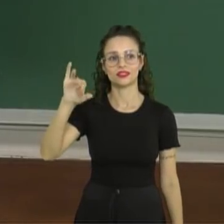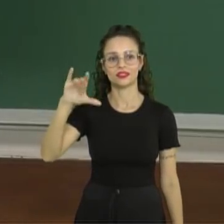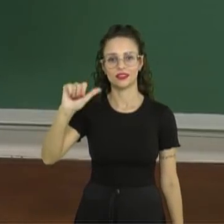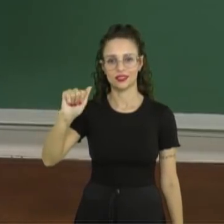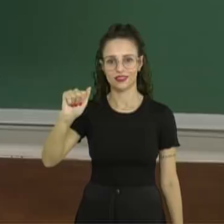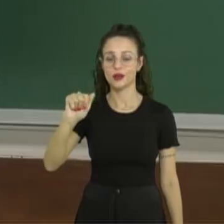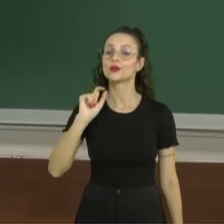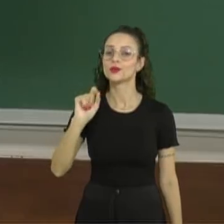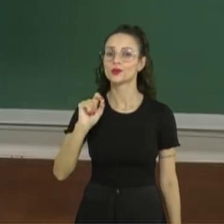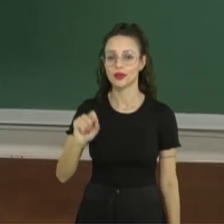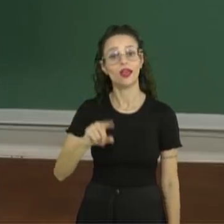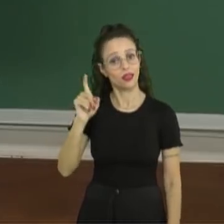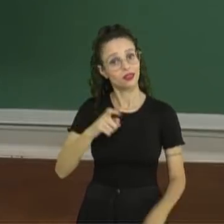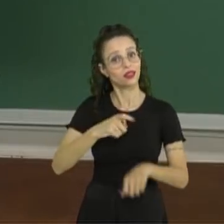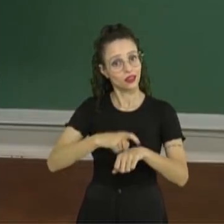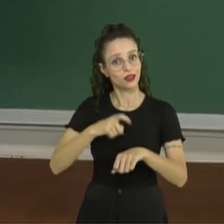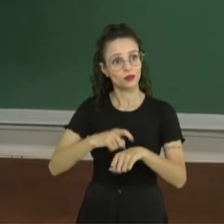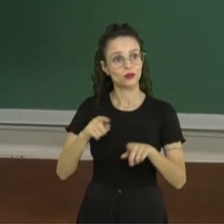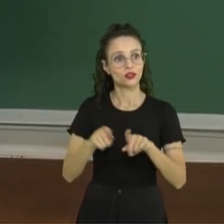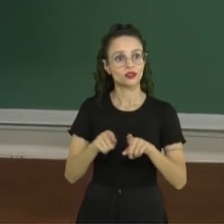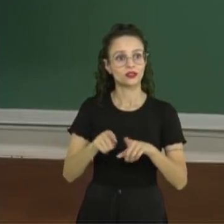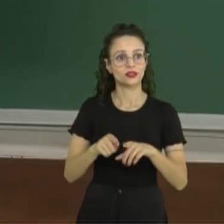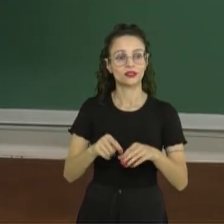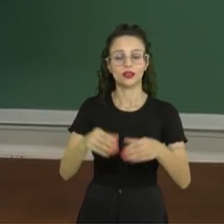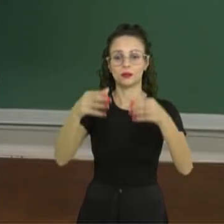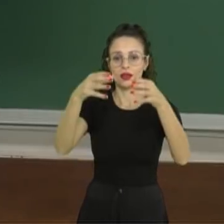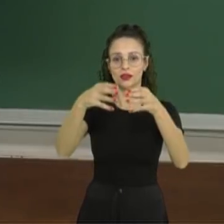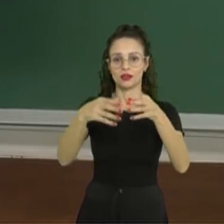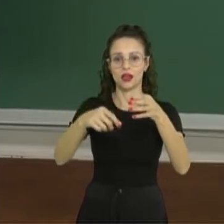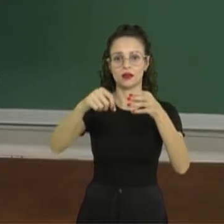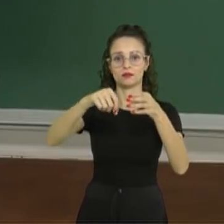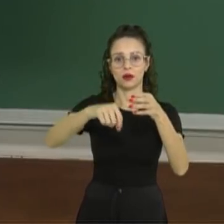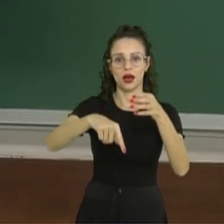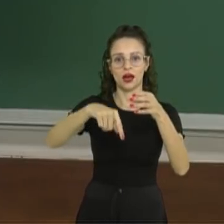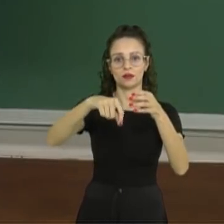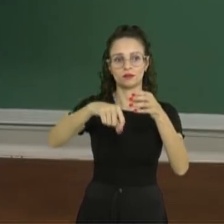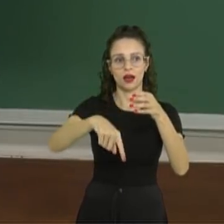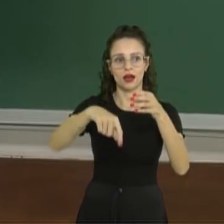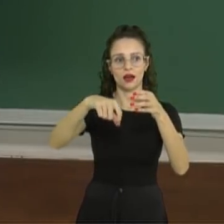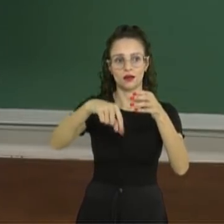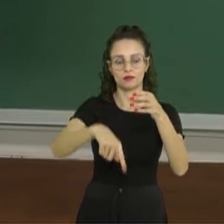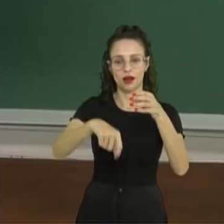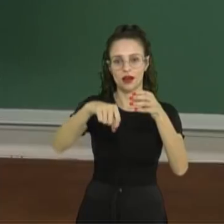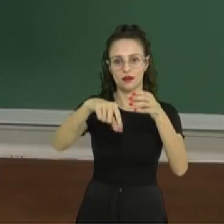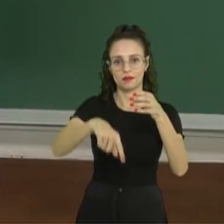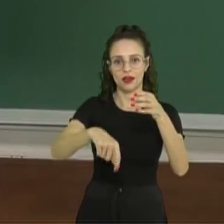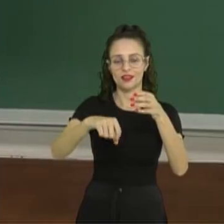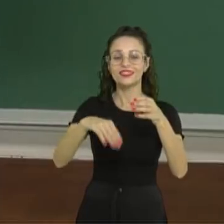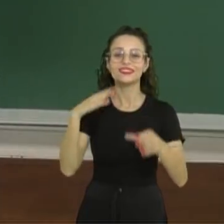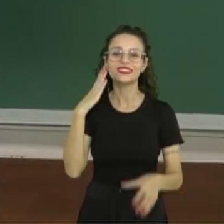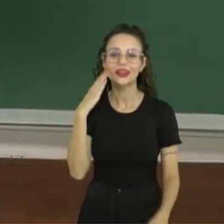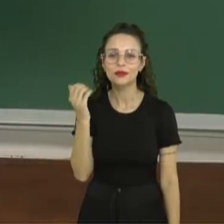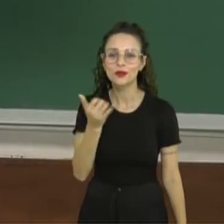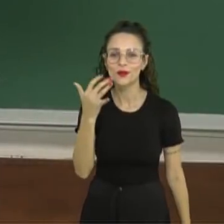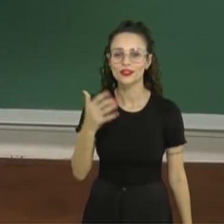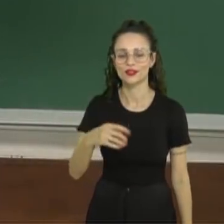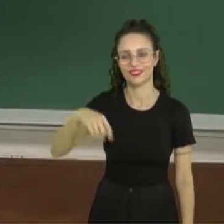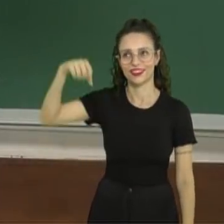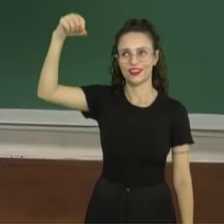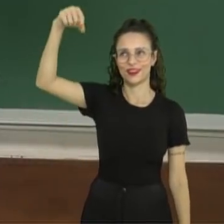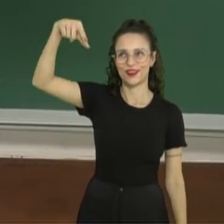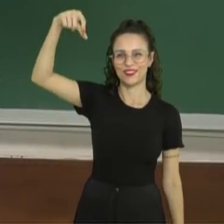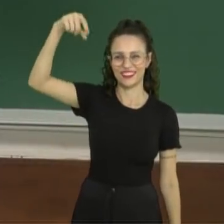aí. Medição de tempo. Caía os pingos por esse furo, ia contando. Sabe quando tem aquela